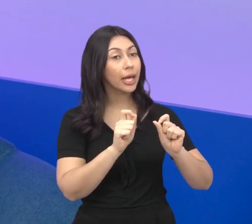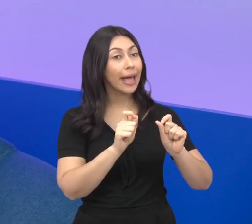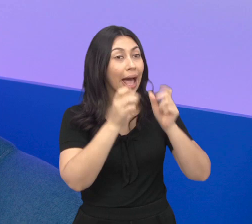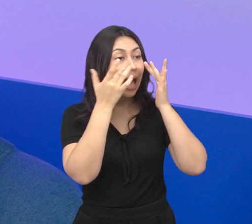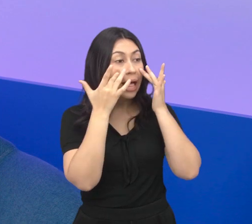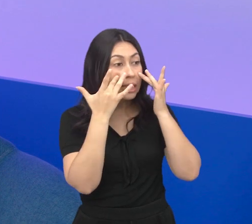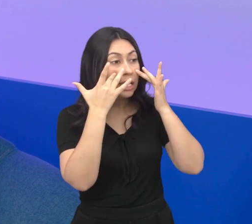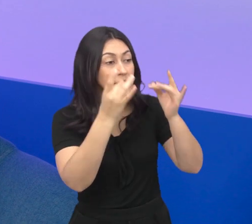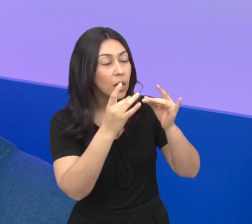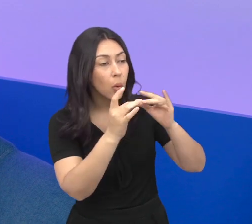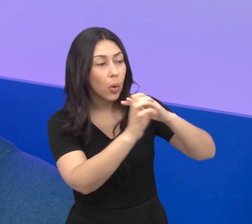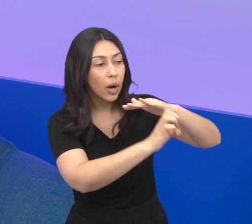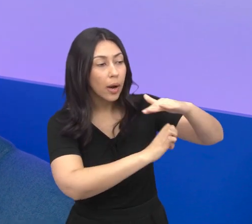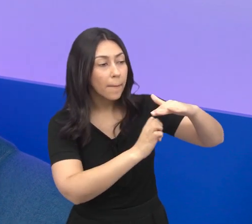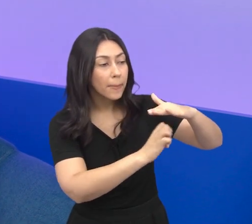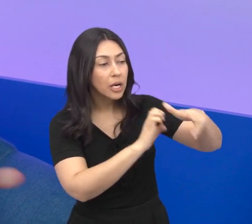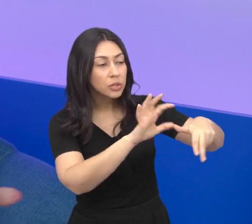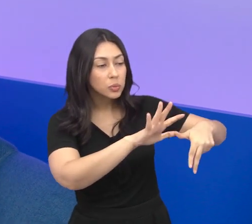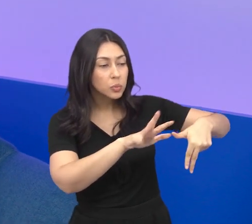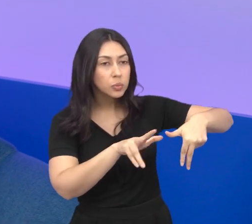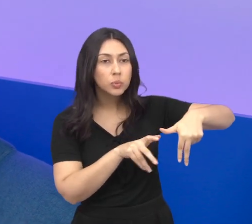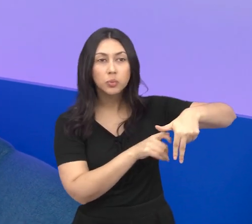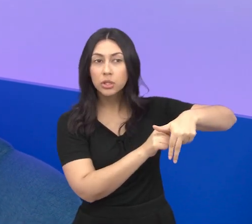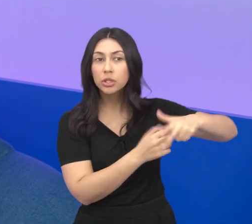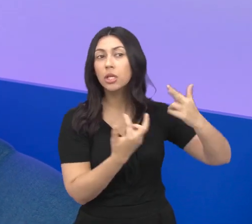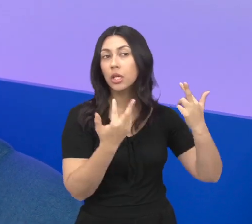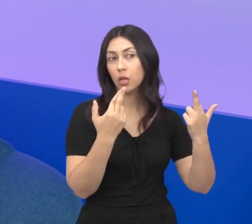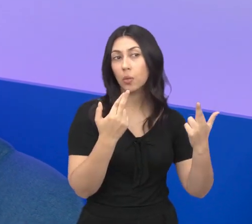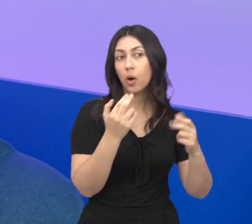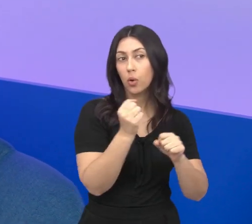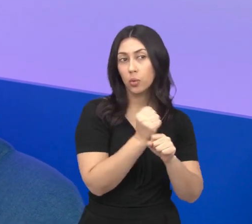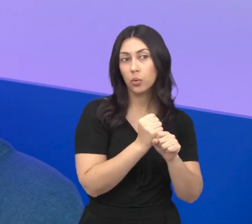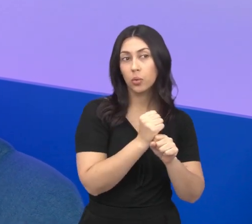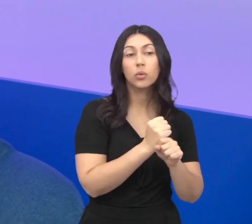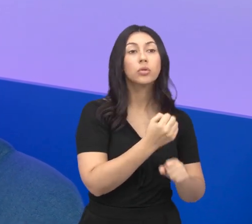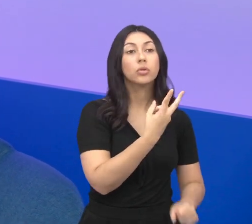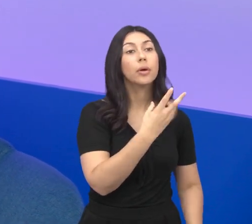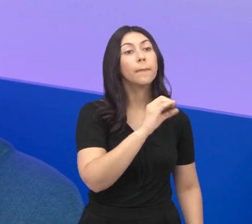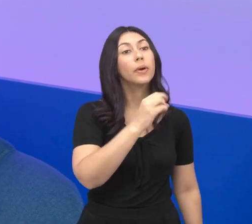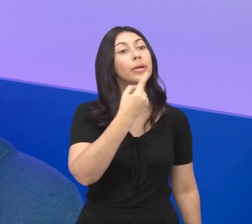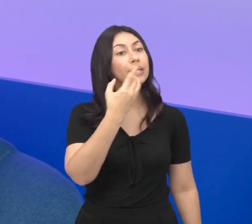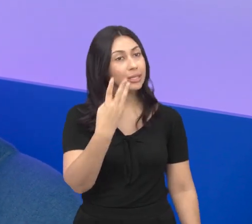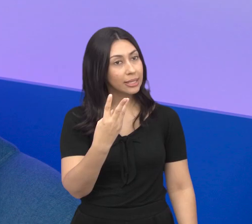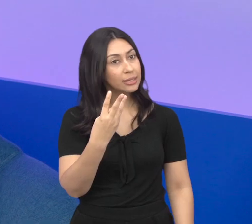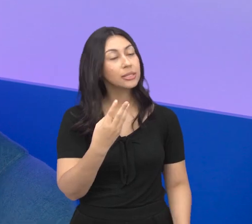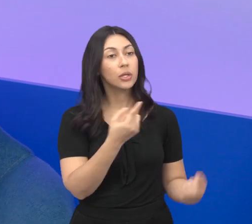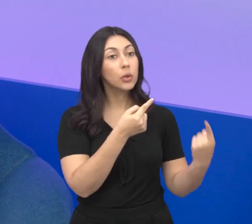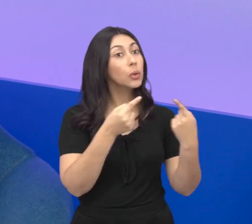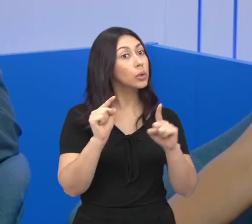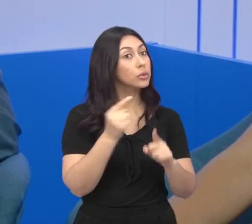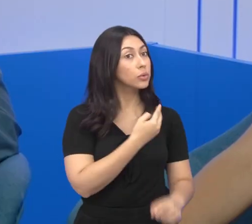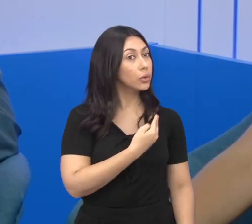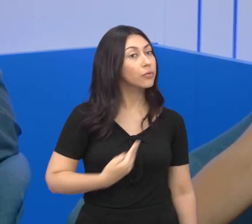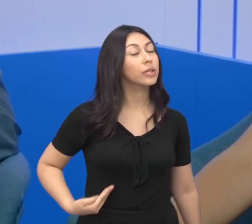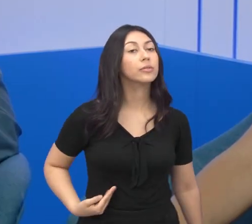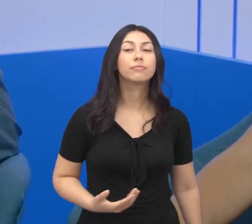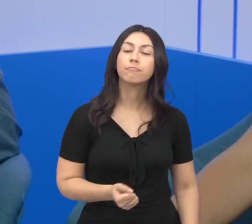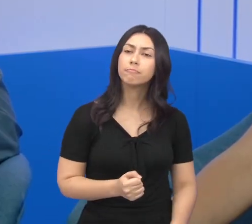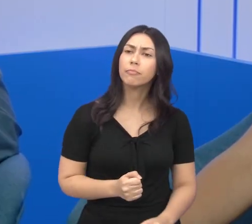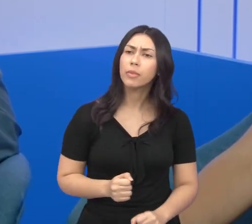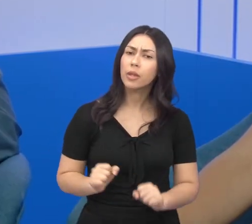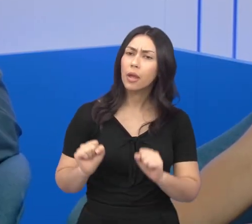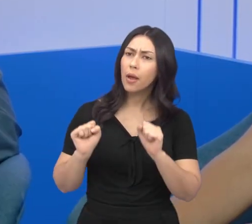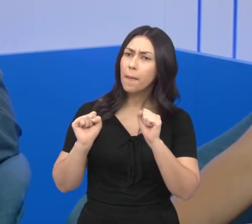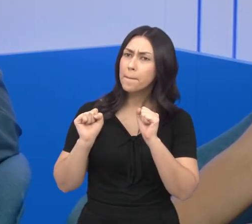que praticavam atos de corrupção, como aqueles identificados no ano de 2013, contra a nossa administração pública. Doutora,